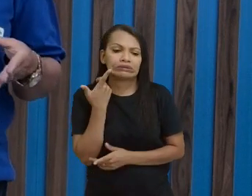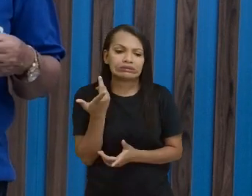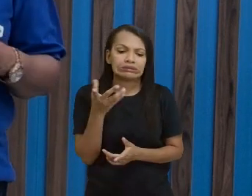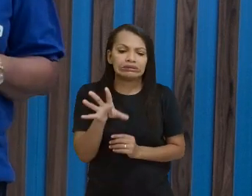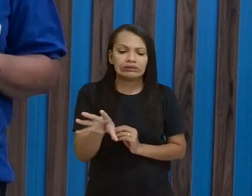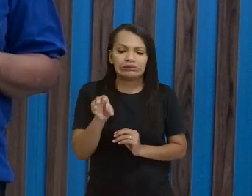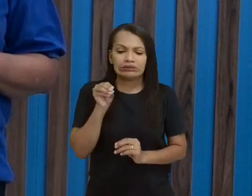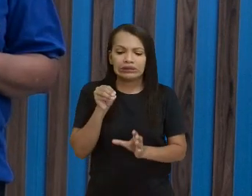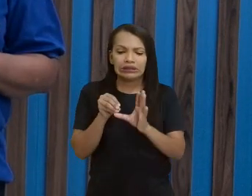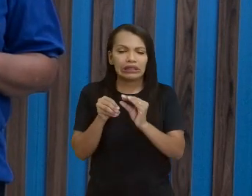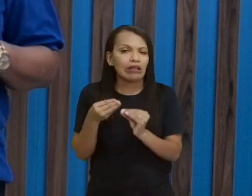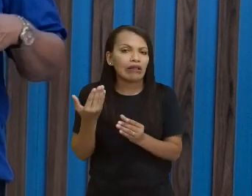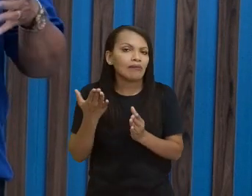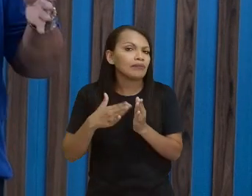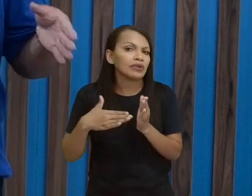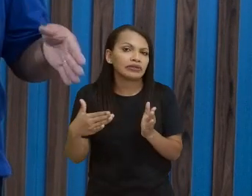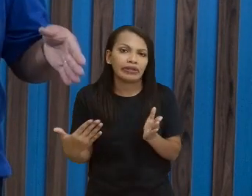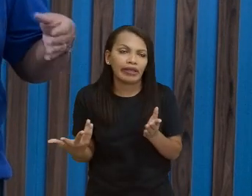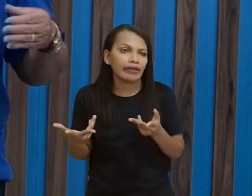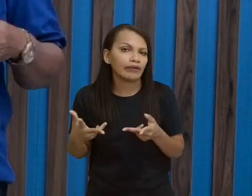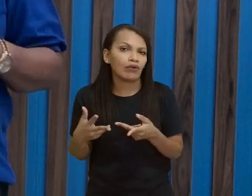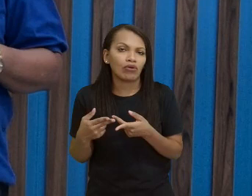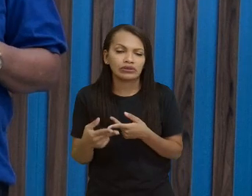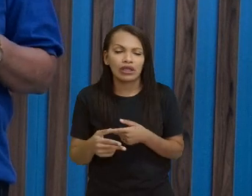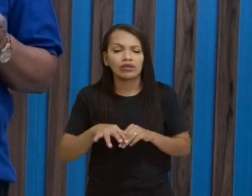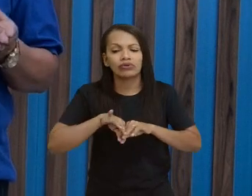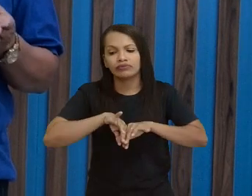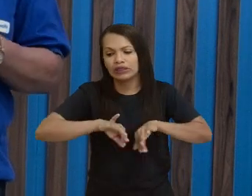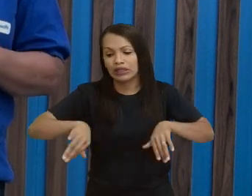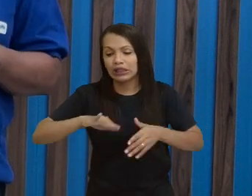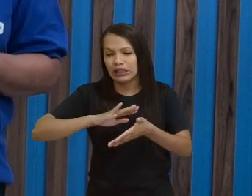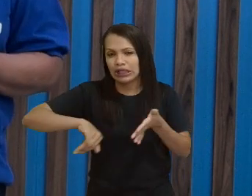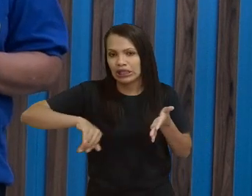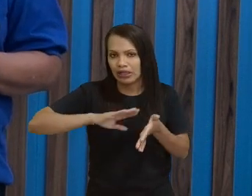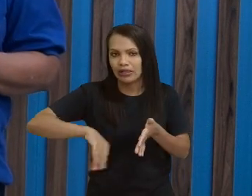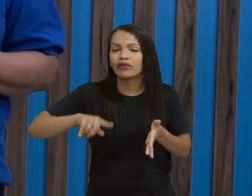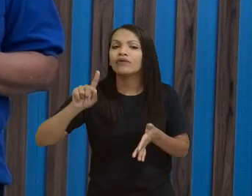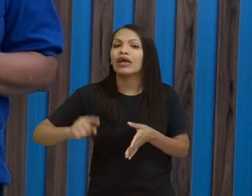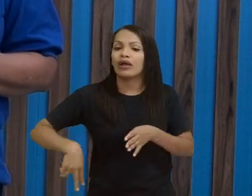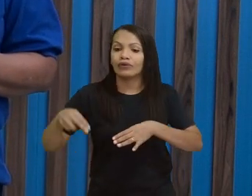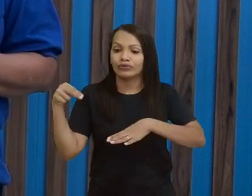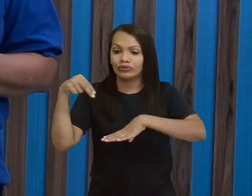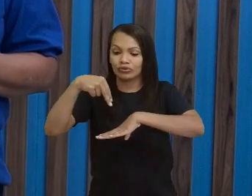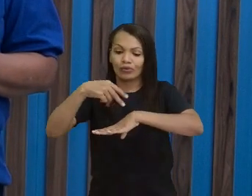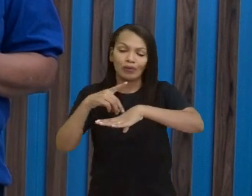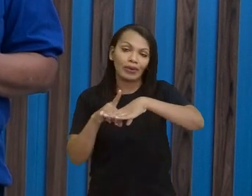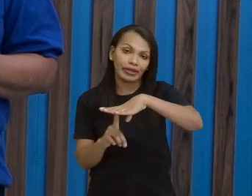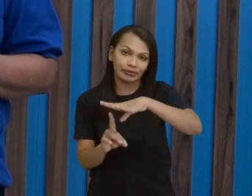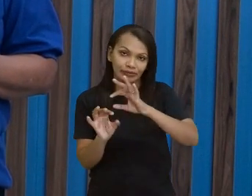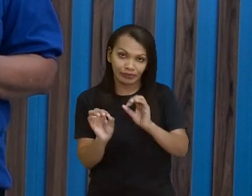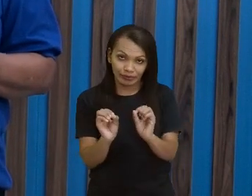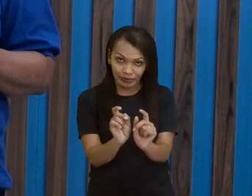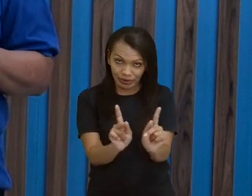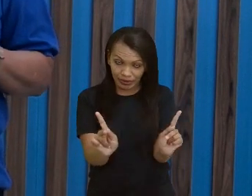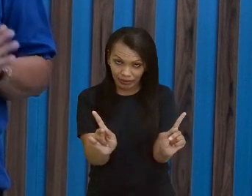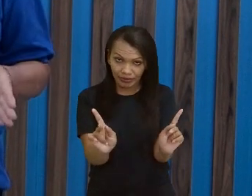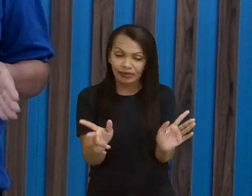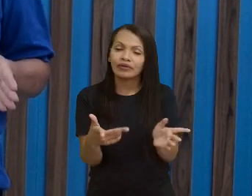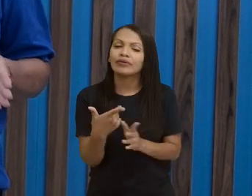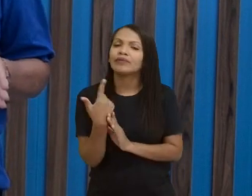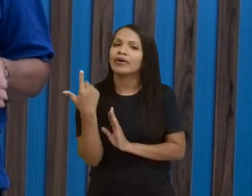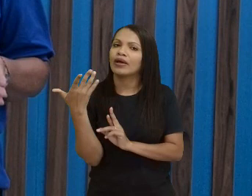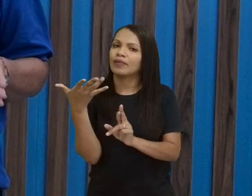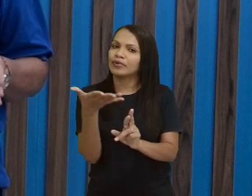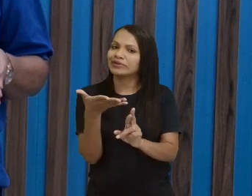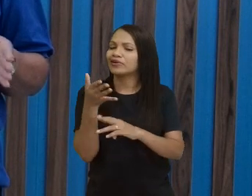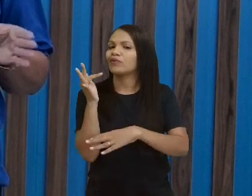pintando, o que estou cortando, é a parte do numerador, ok? Para representar